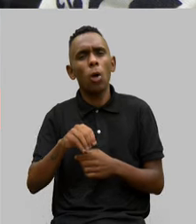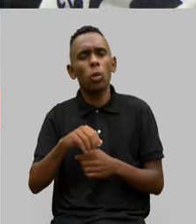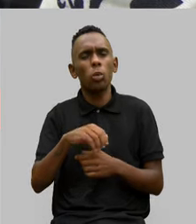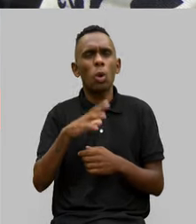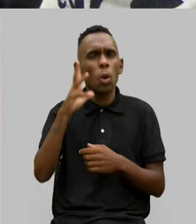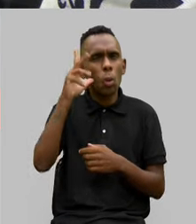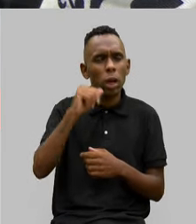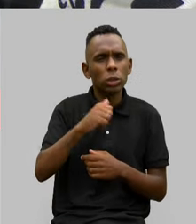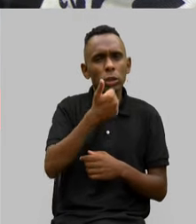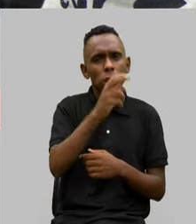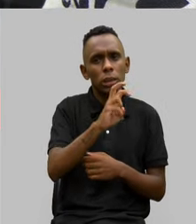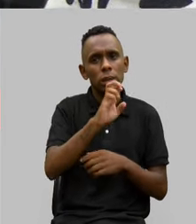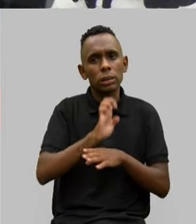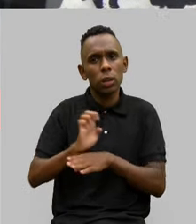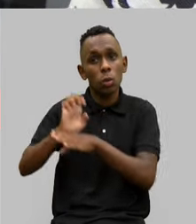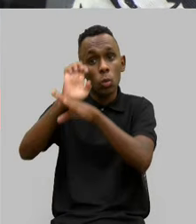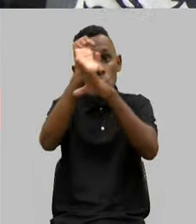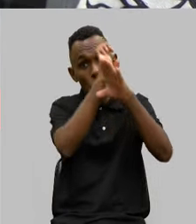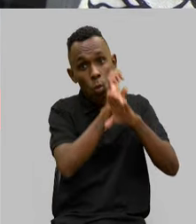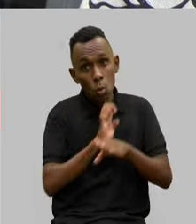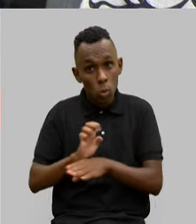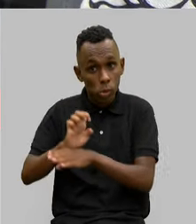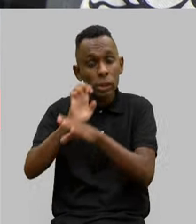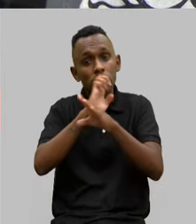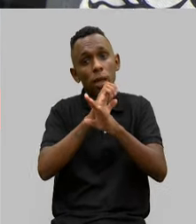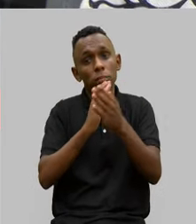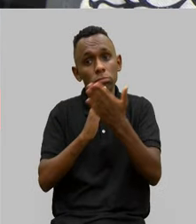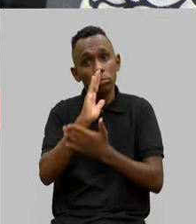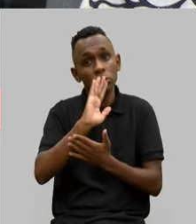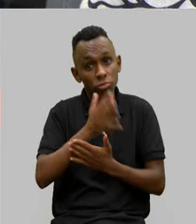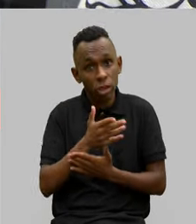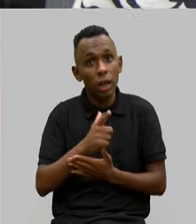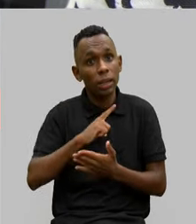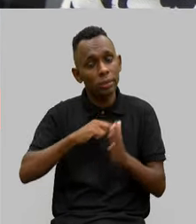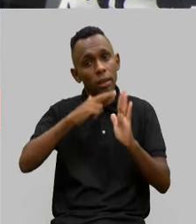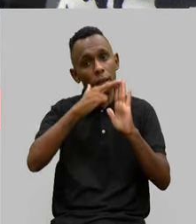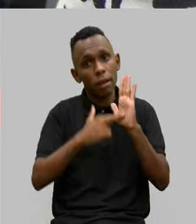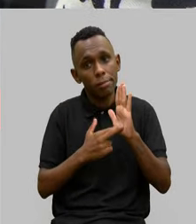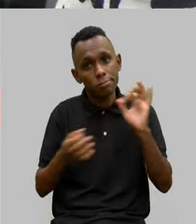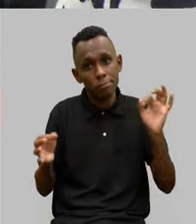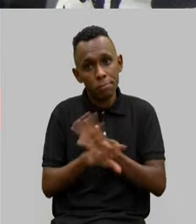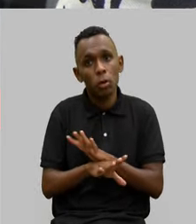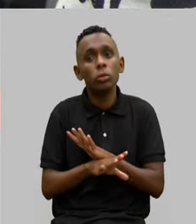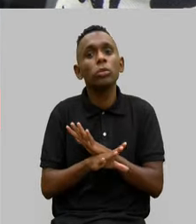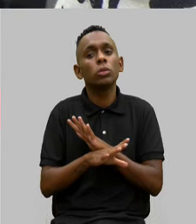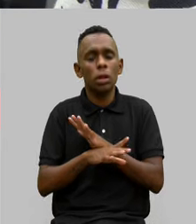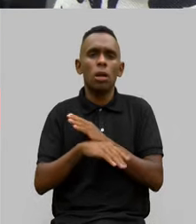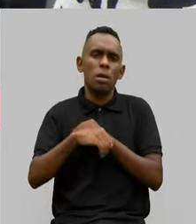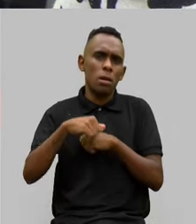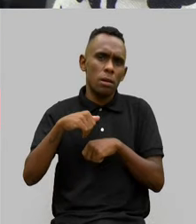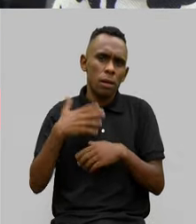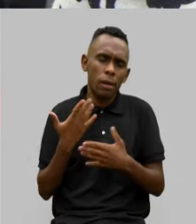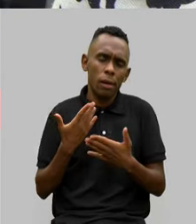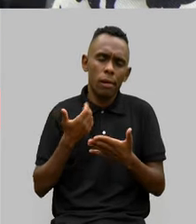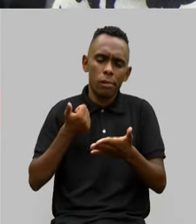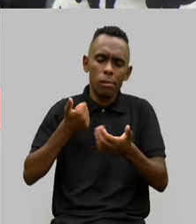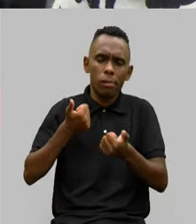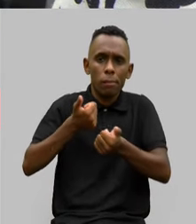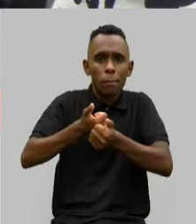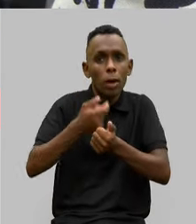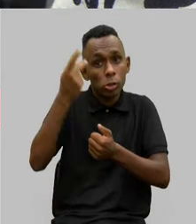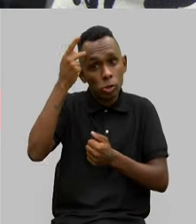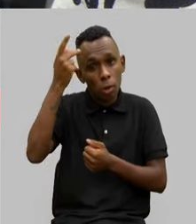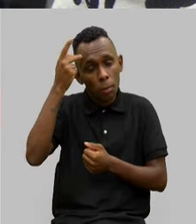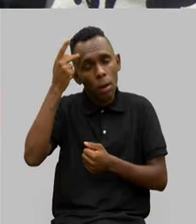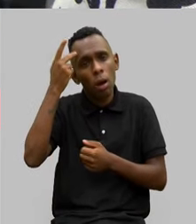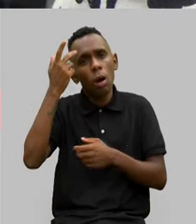estados brasileiros ele fez essa pesquisa no final do ano passado que tem essa regulamentação aqui mais próximo de Minas ele citu São Paulo